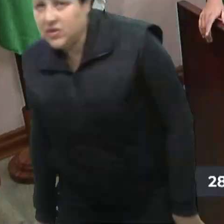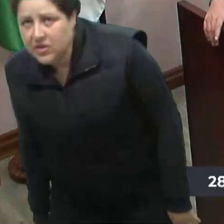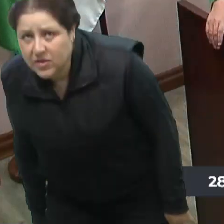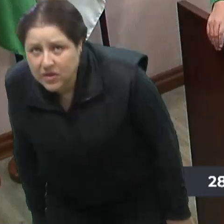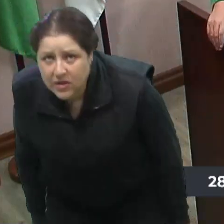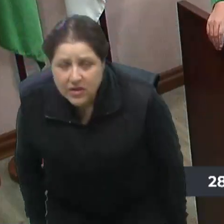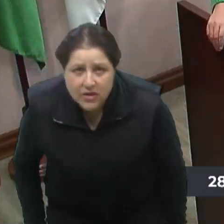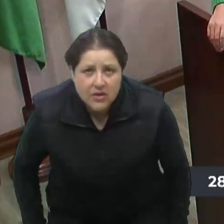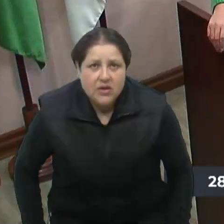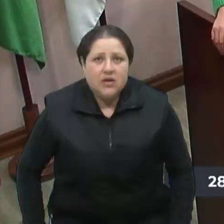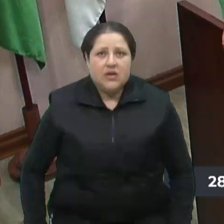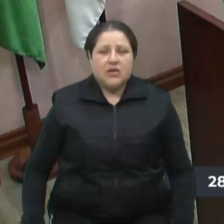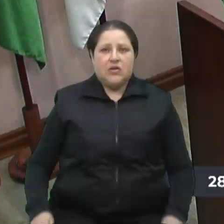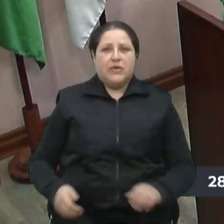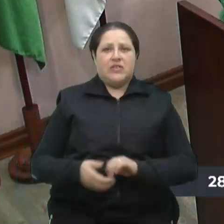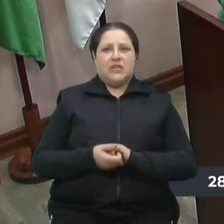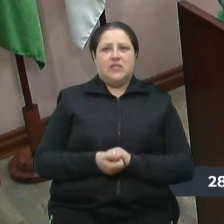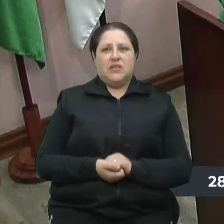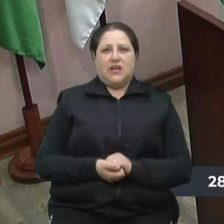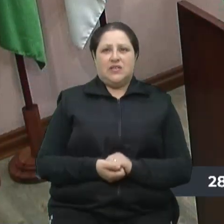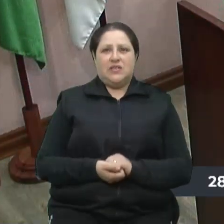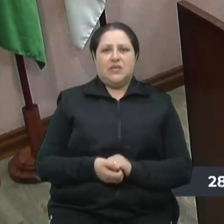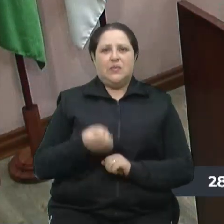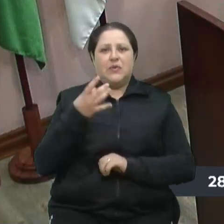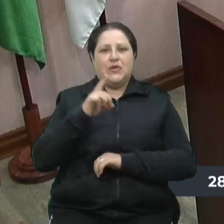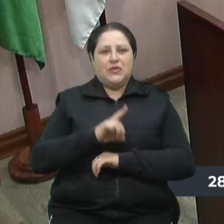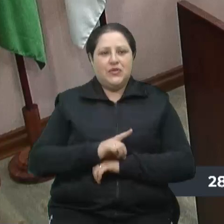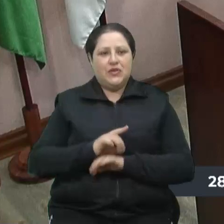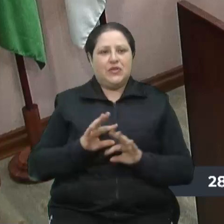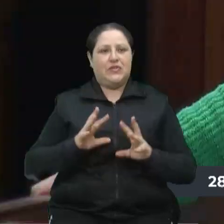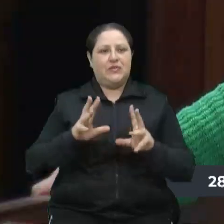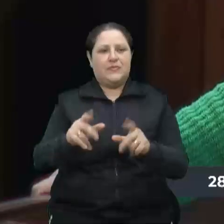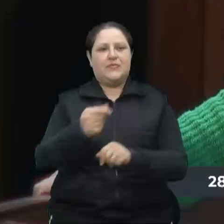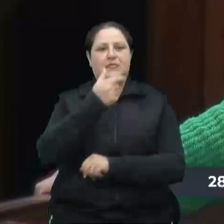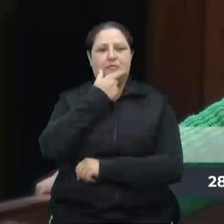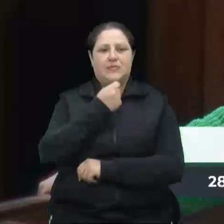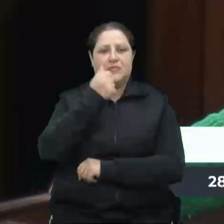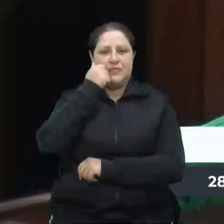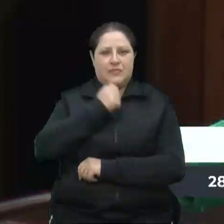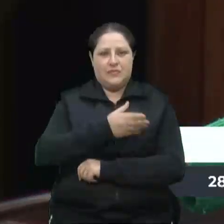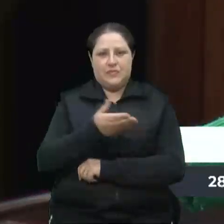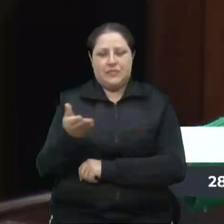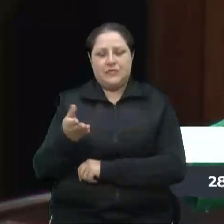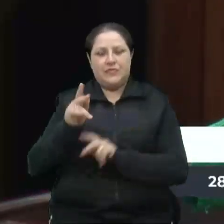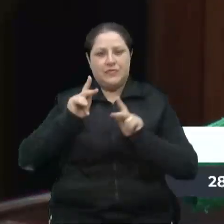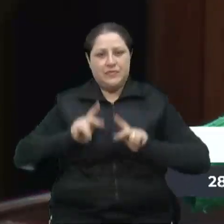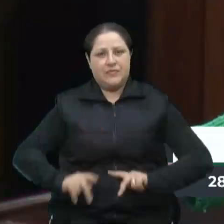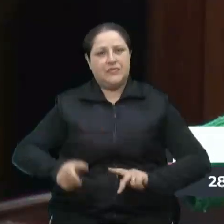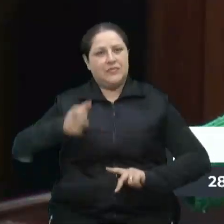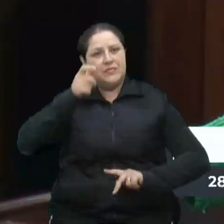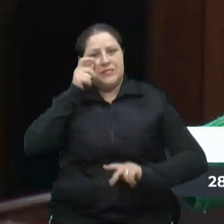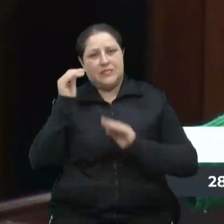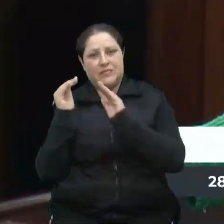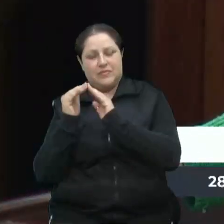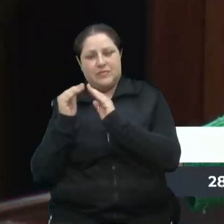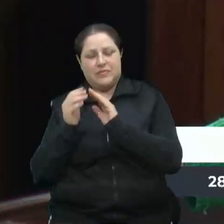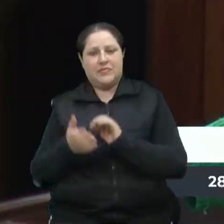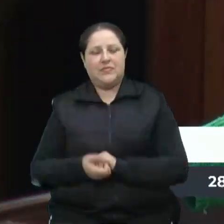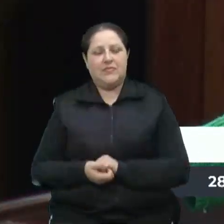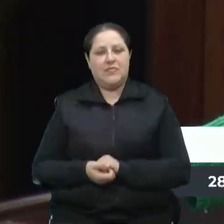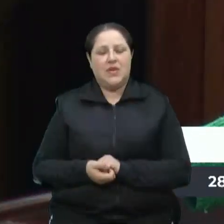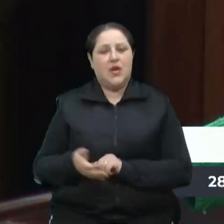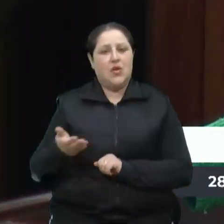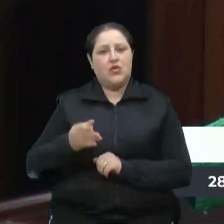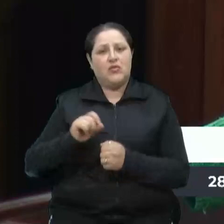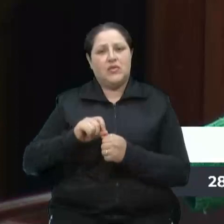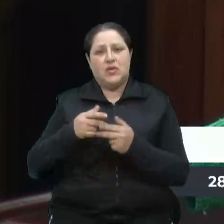Bom dia a todas e a todos, a quem nos assiste de casa. Hoje eu vou fazer algo que eu não tenho muito costume.